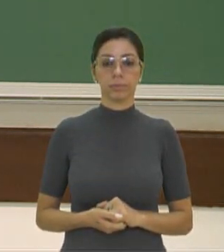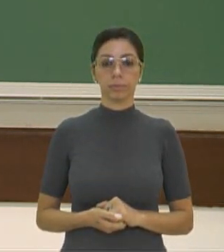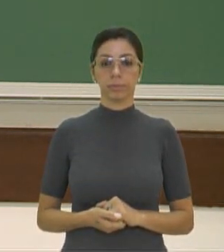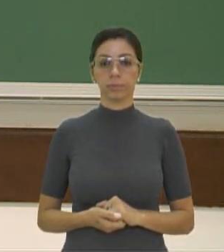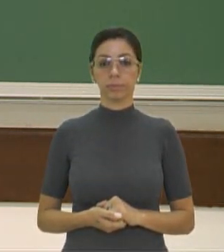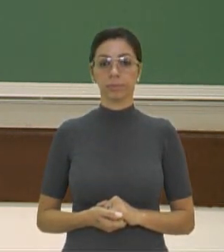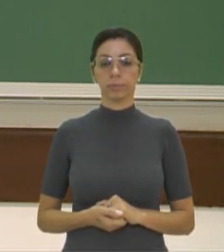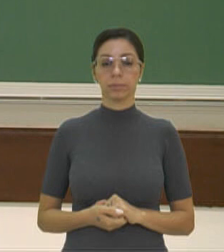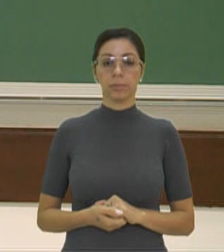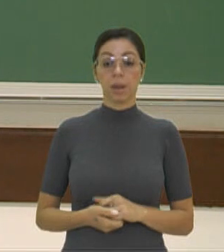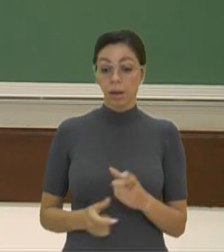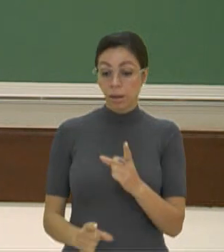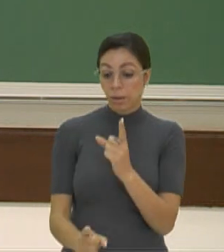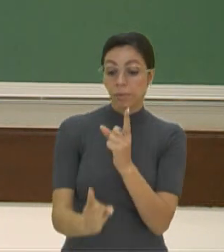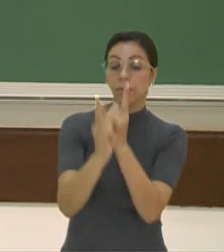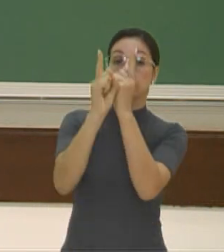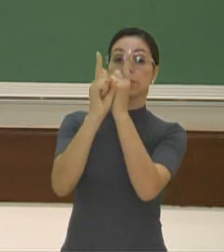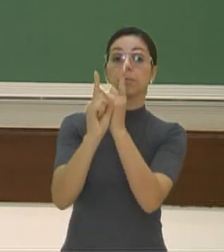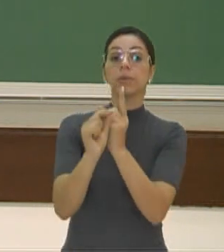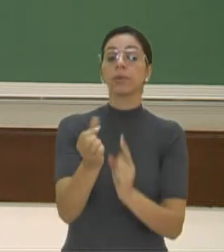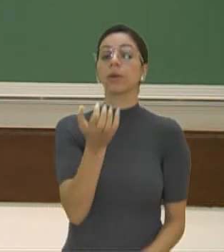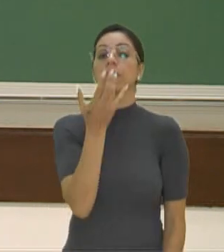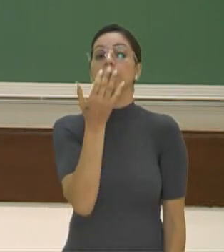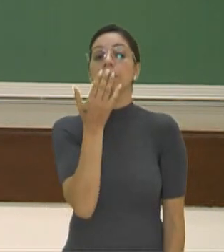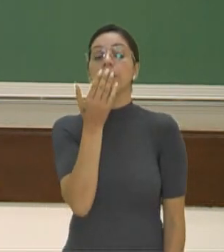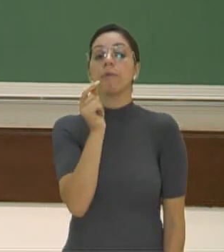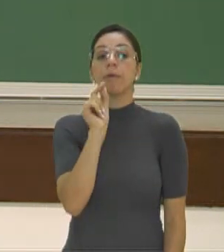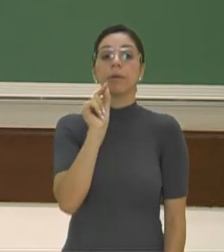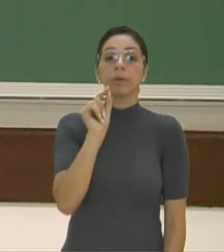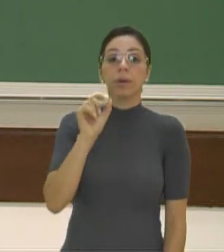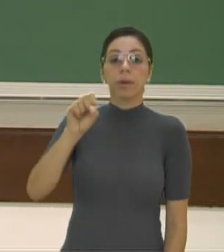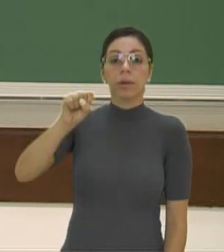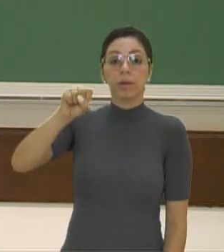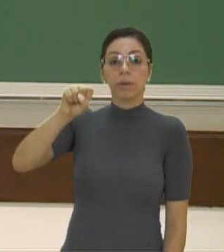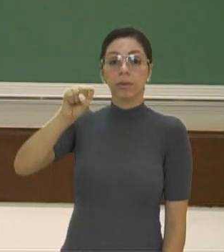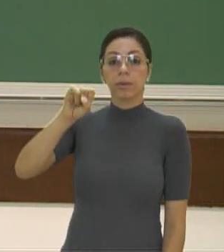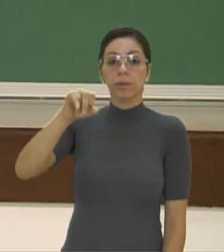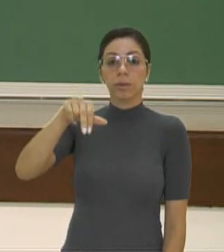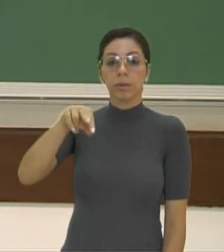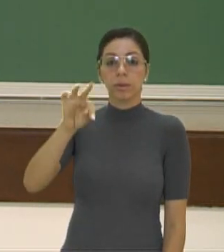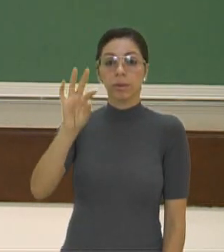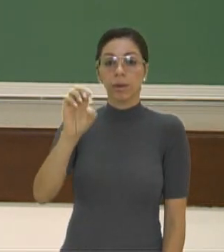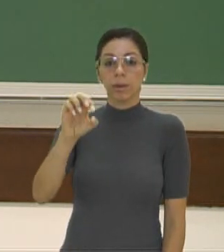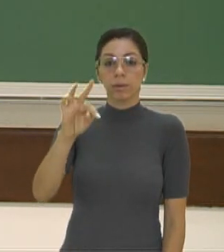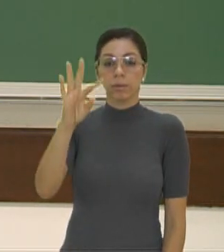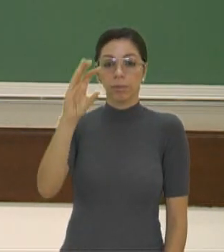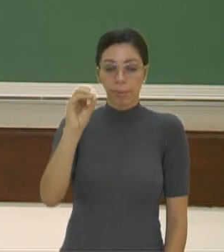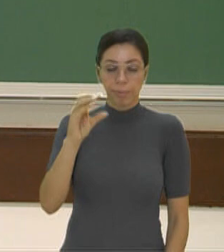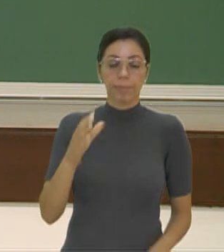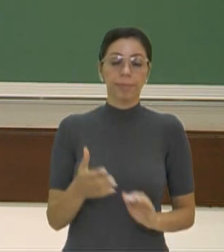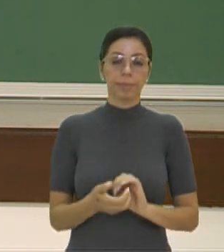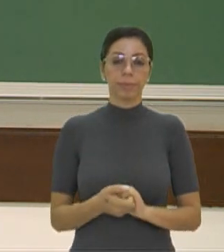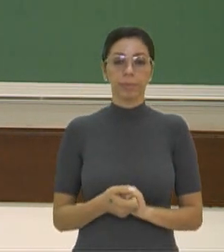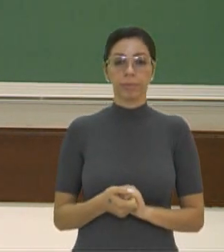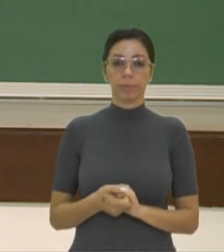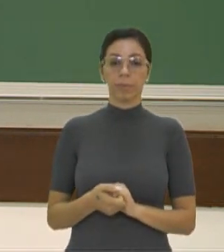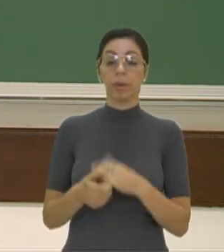o primeiro pigmento, o primeiro tingimento sintético. Né? Como a gente já viu anteriormente, William